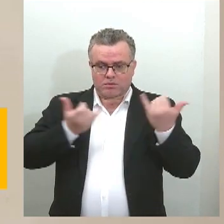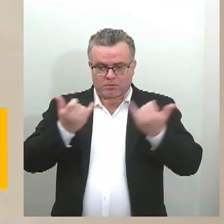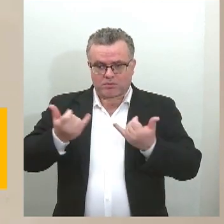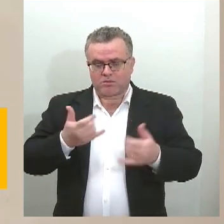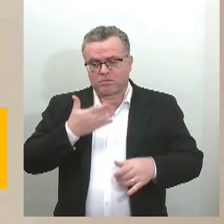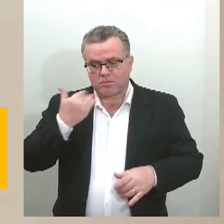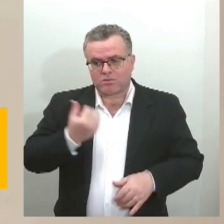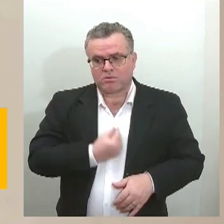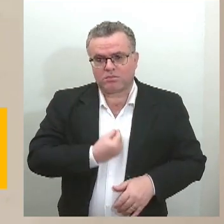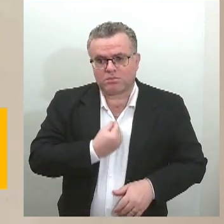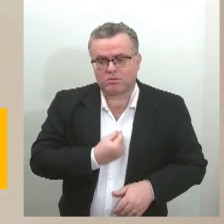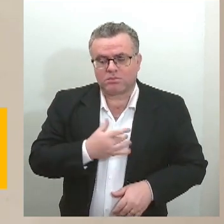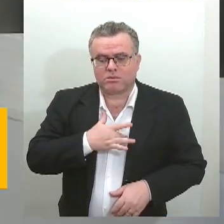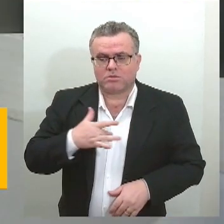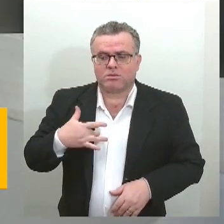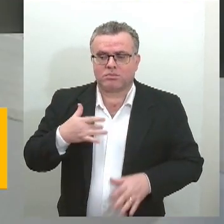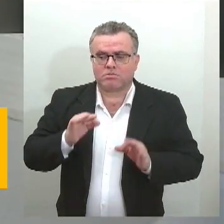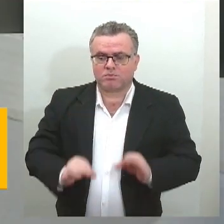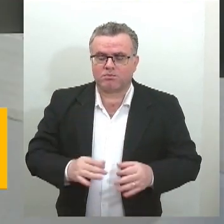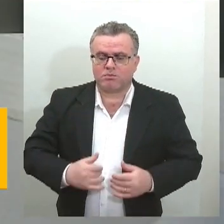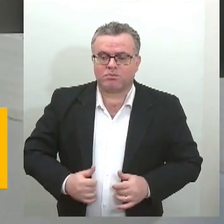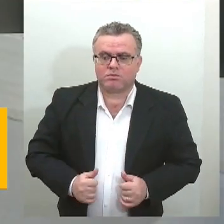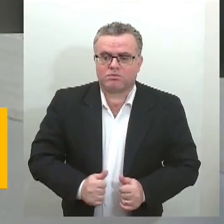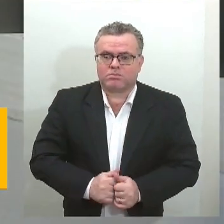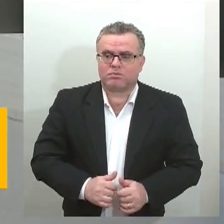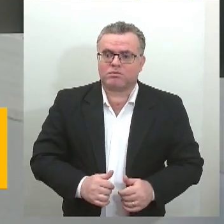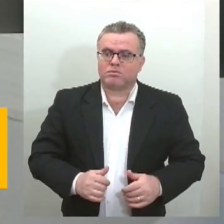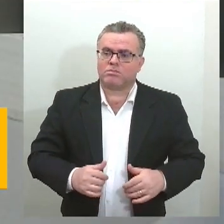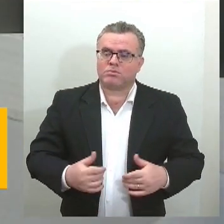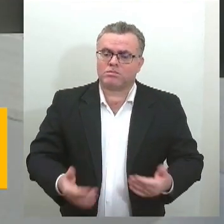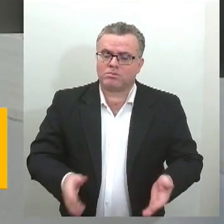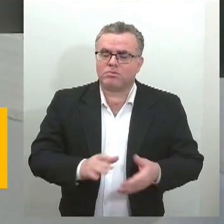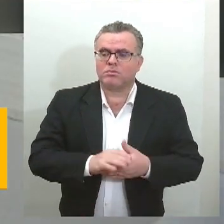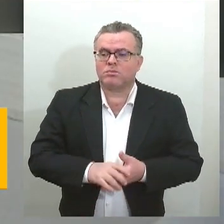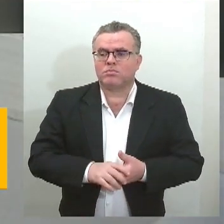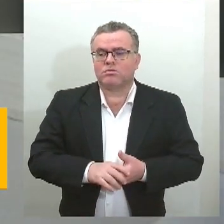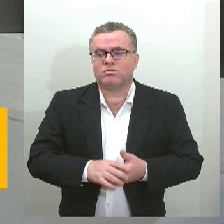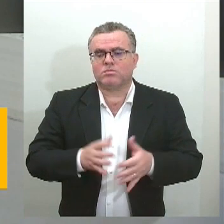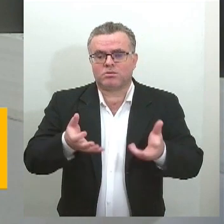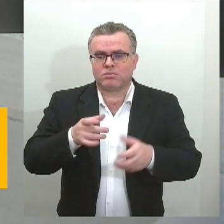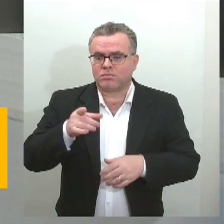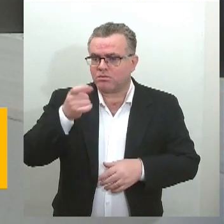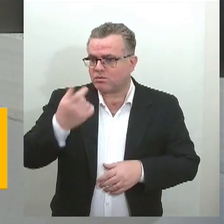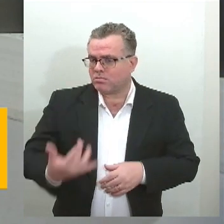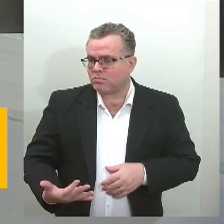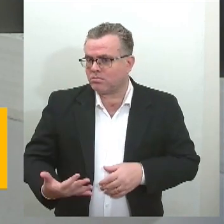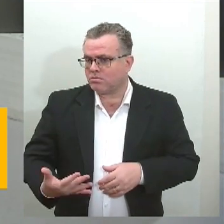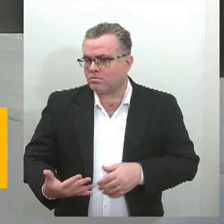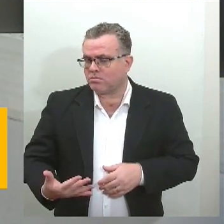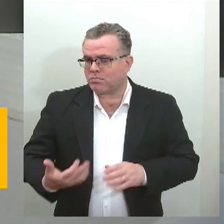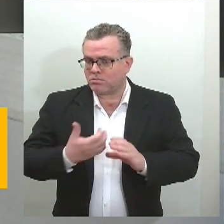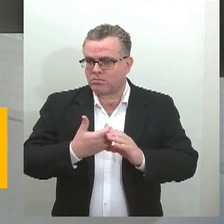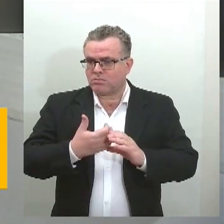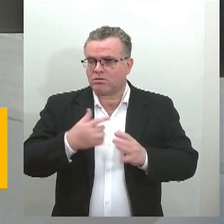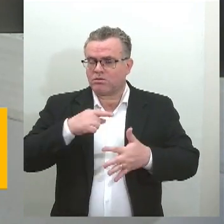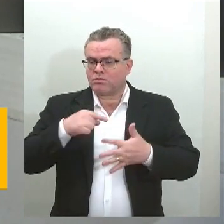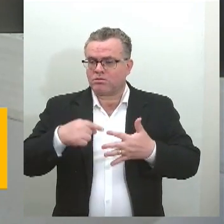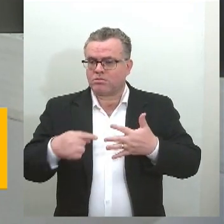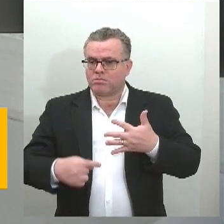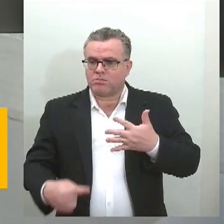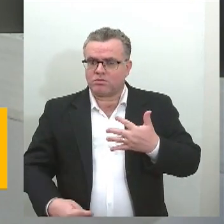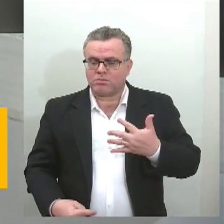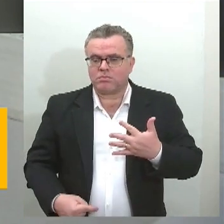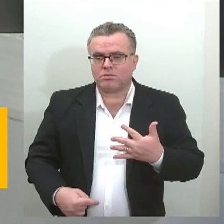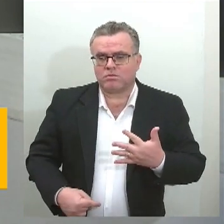paciente, certamente. Fabiana, eu queria que você falasse um pouco sobre os sintomas. Há como identificar? Como é